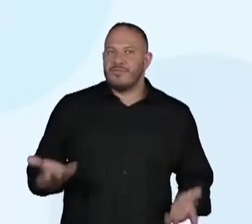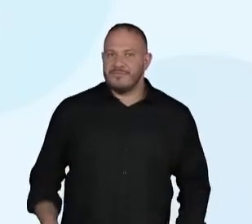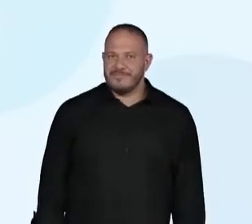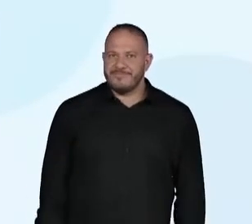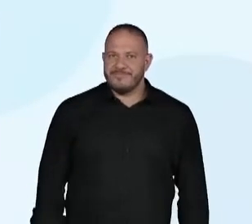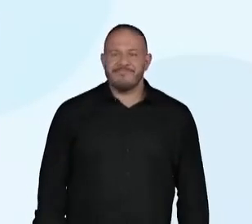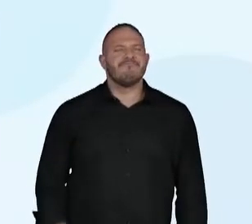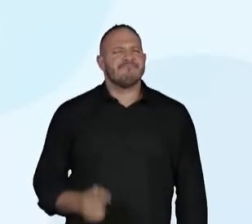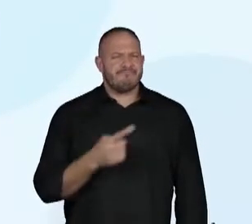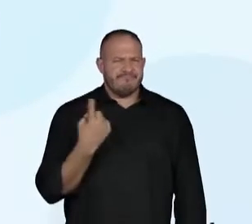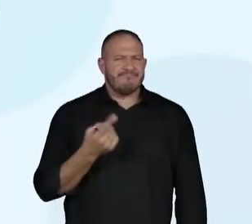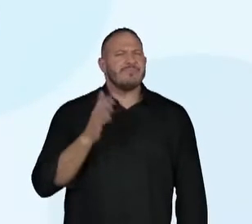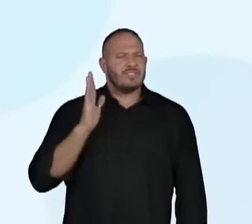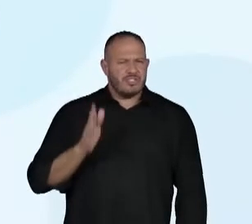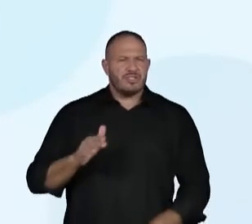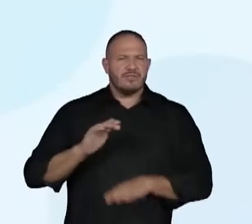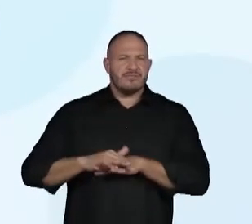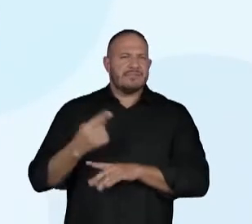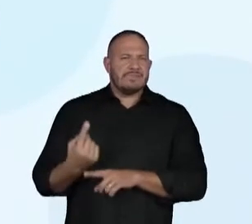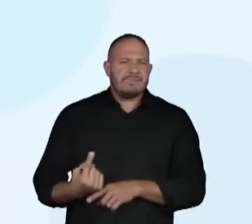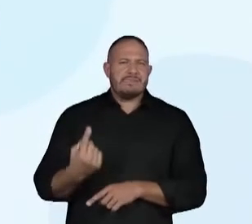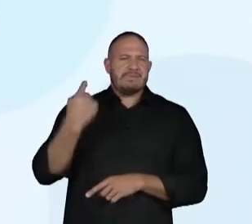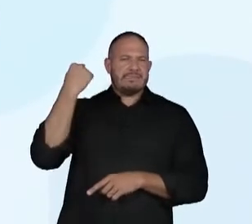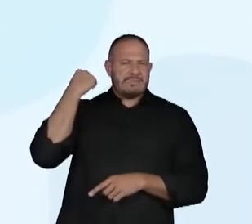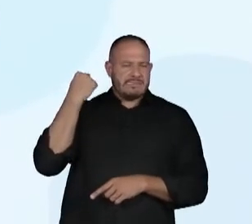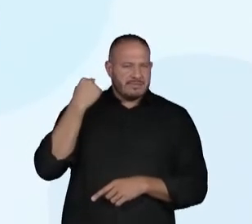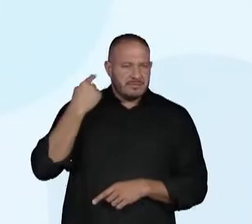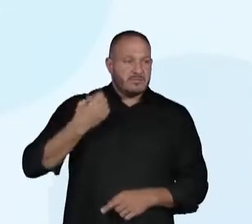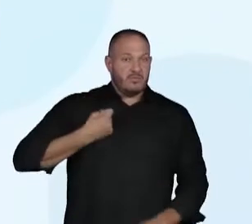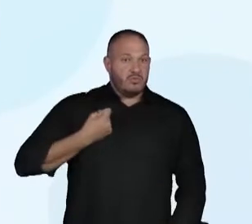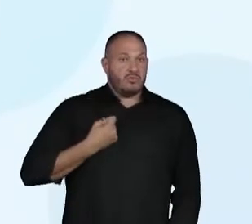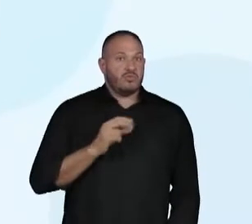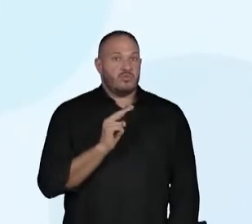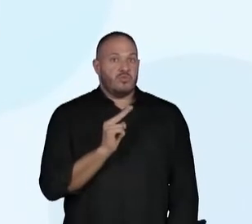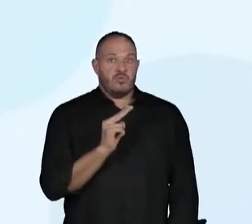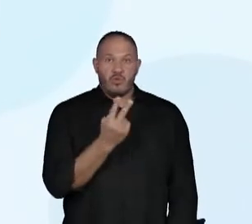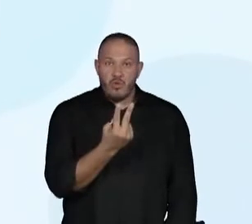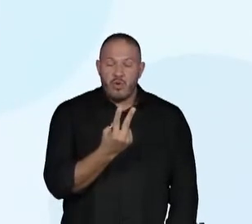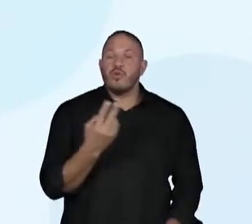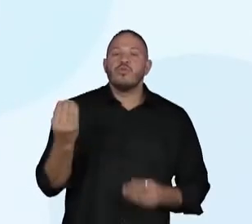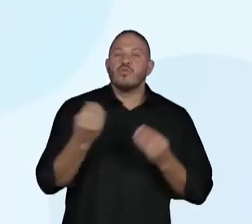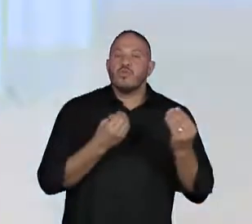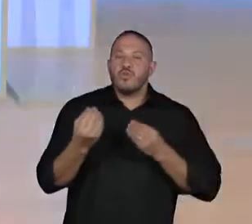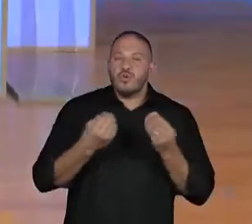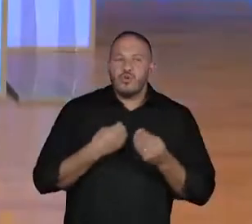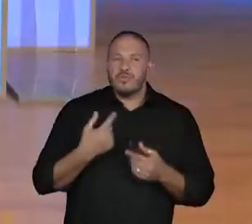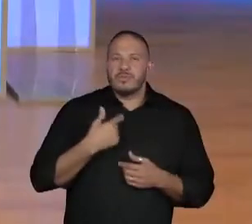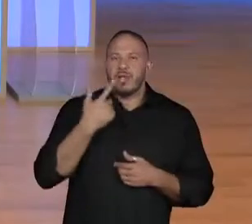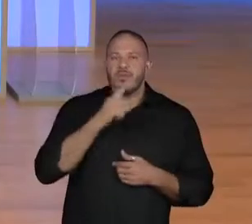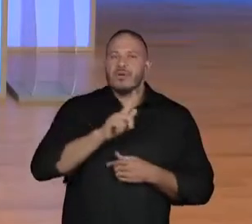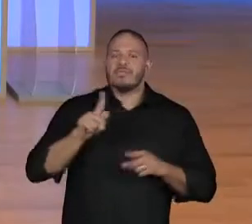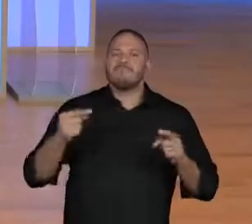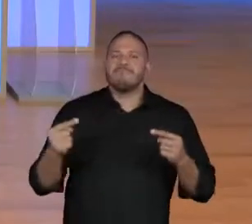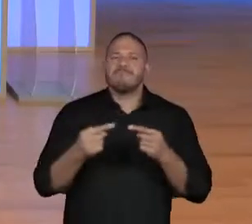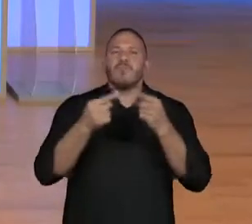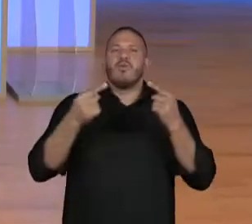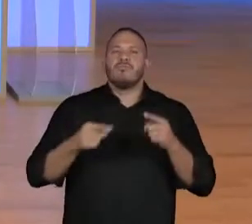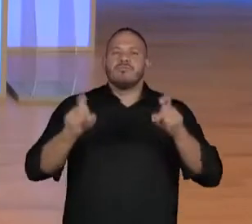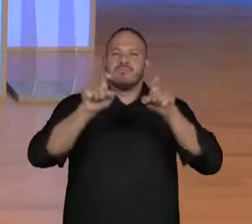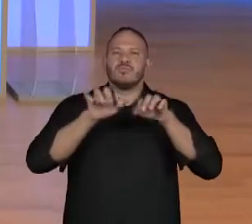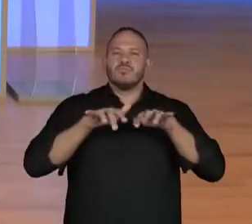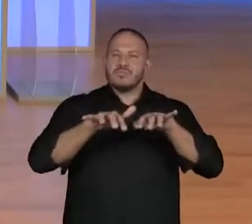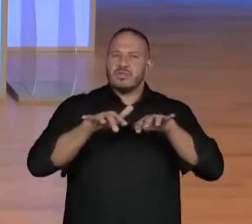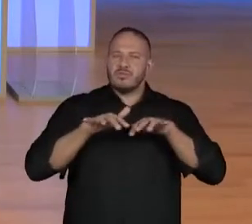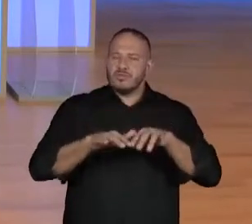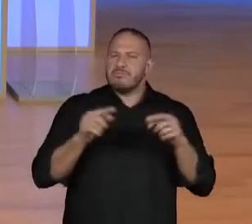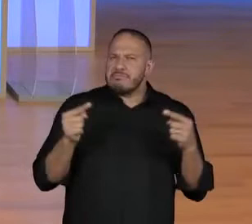já estudou lá na situação de aprendizagem 2 sobre a linguagem do computador. Vocês se lembram?